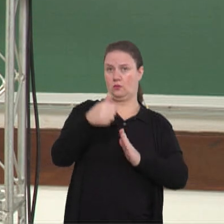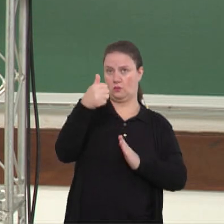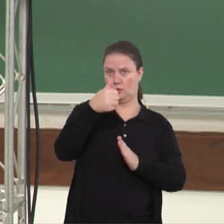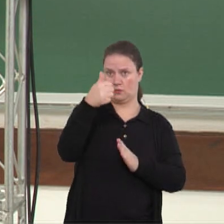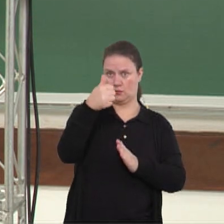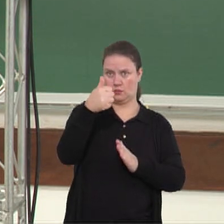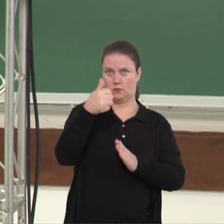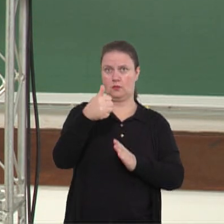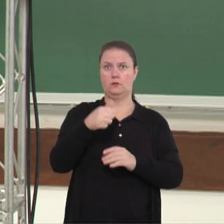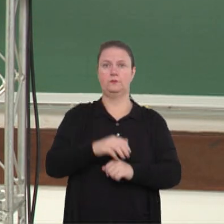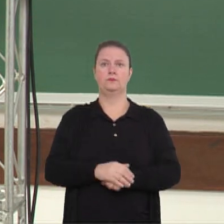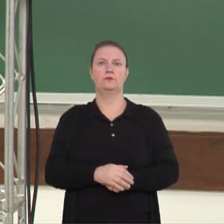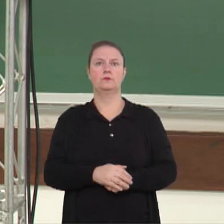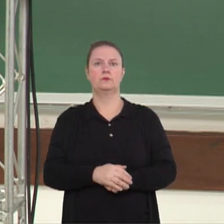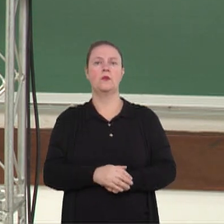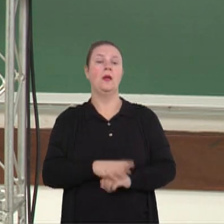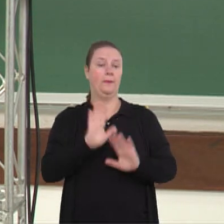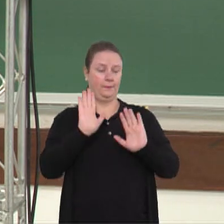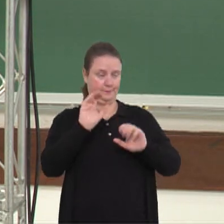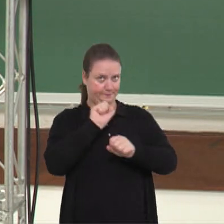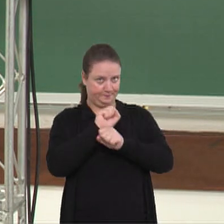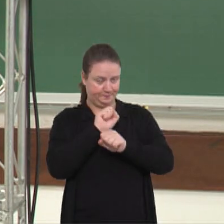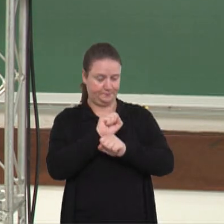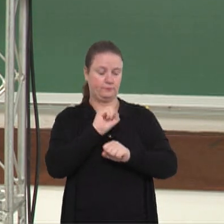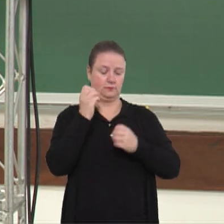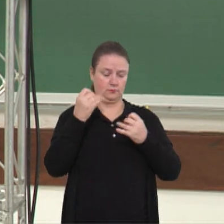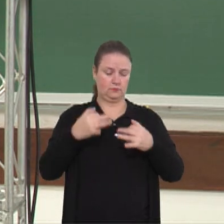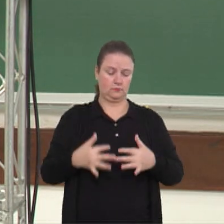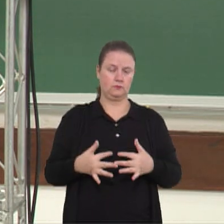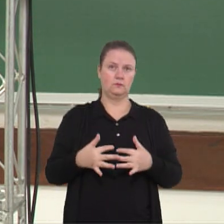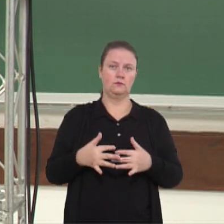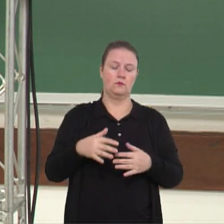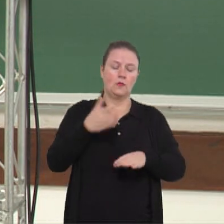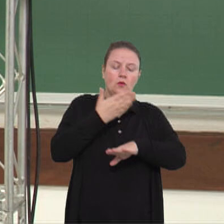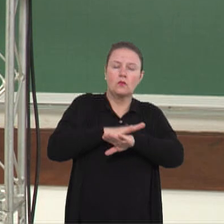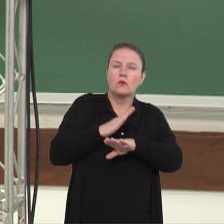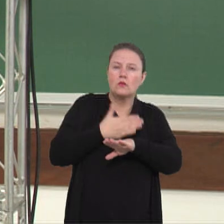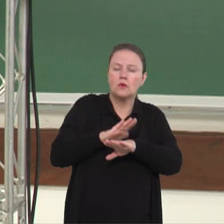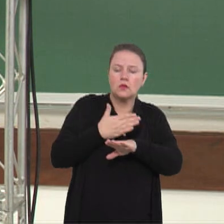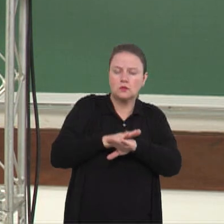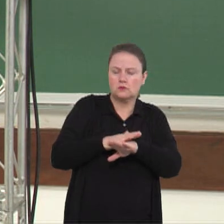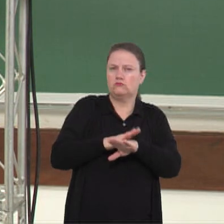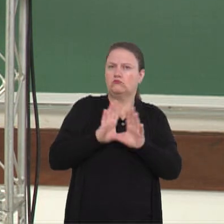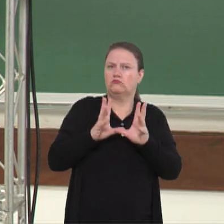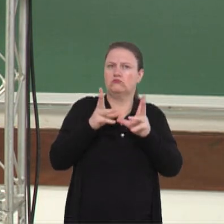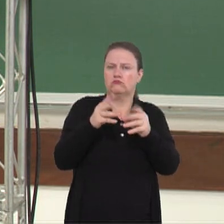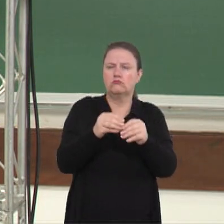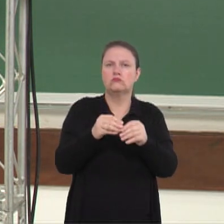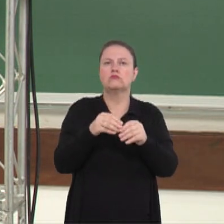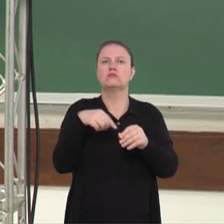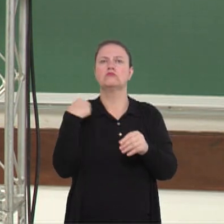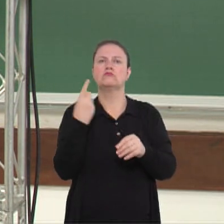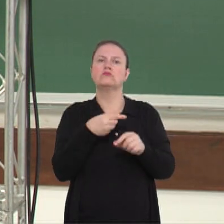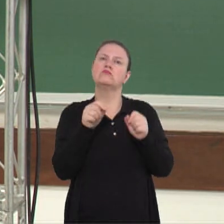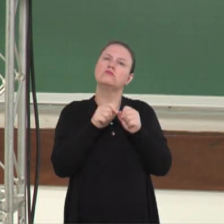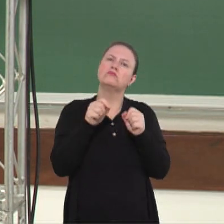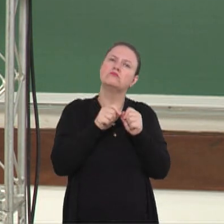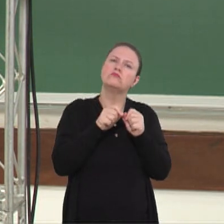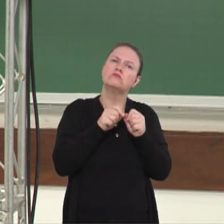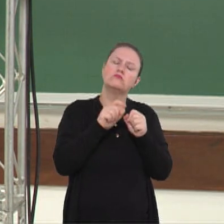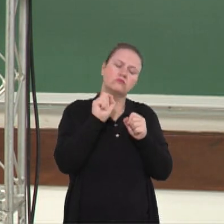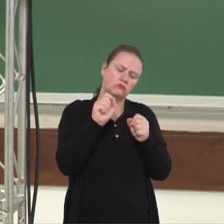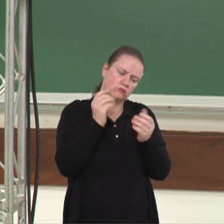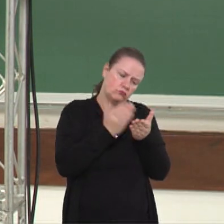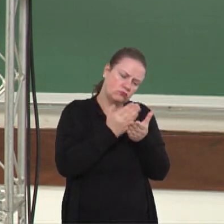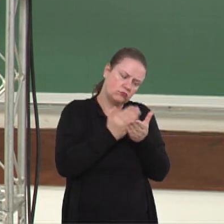aliás tem uma coisa importante eu quero falar também na maioria dos exercícios que nós iremos fazer aqui você vai apenas no seu caderno